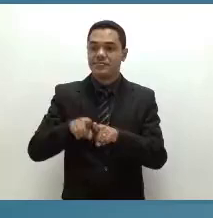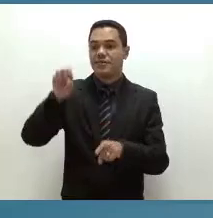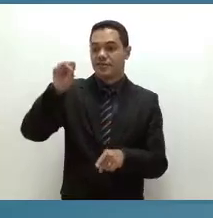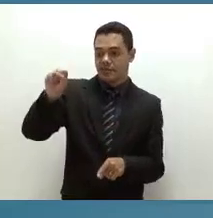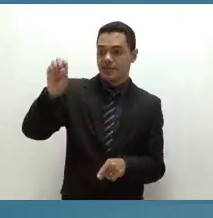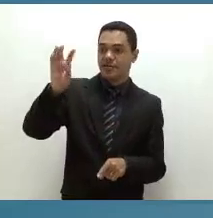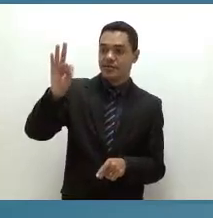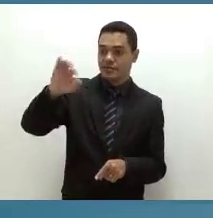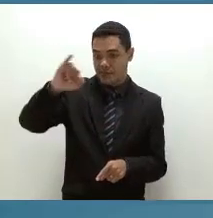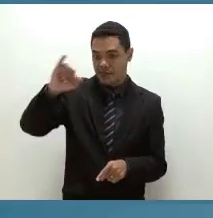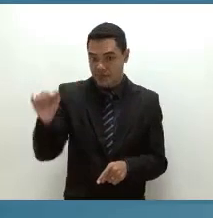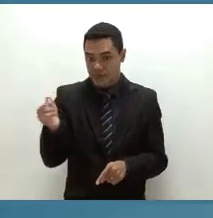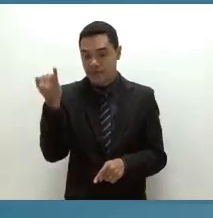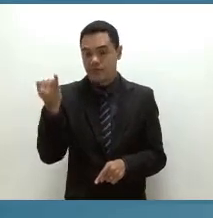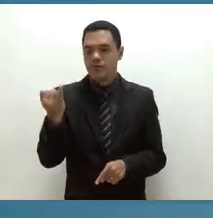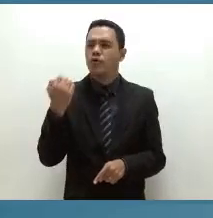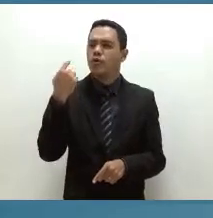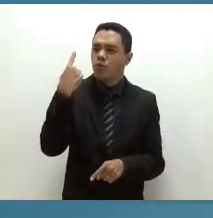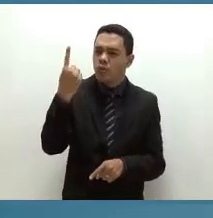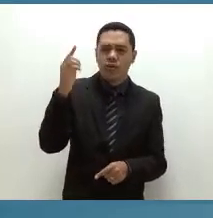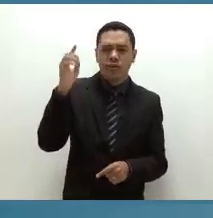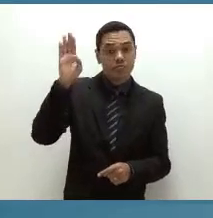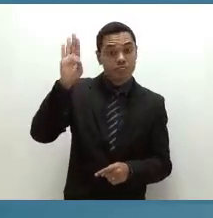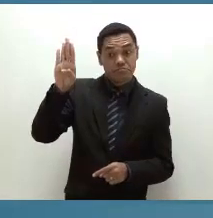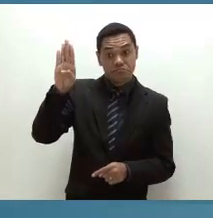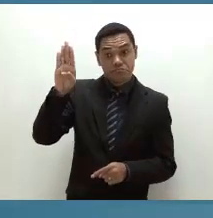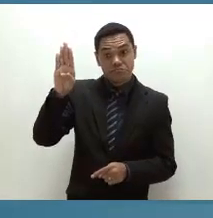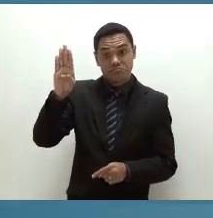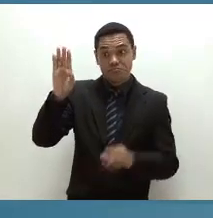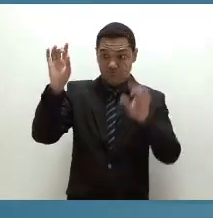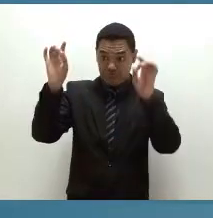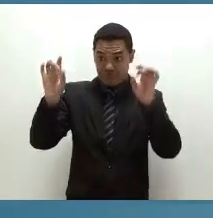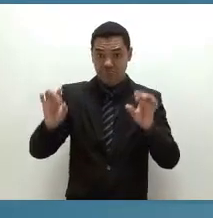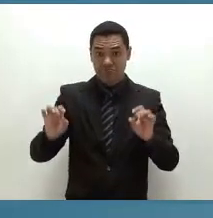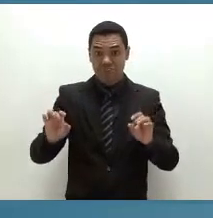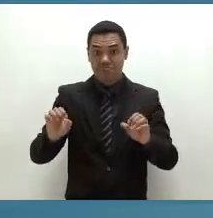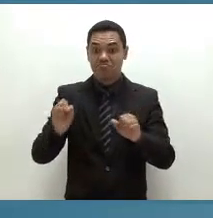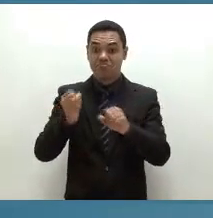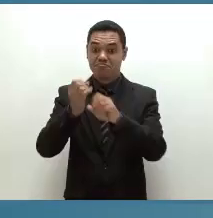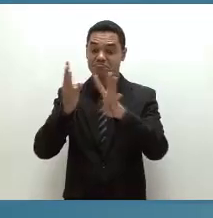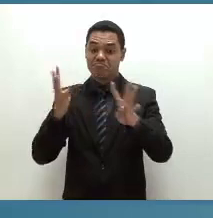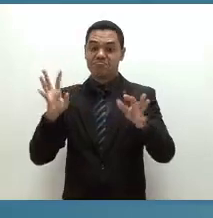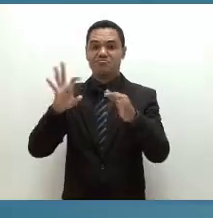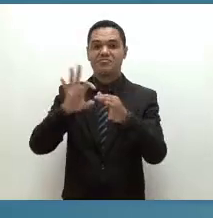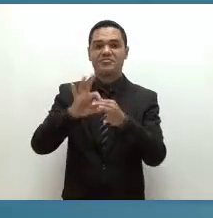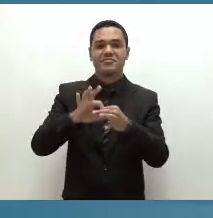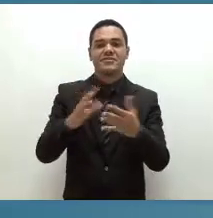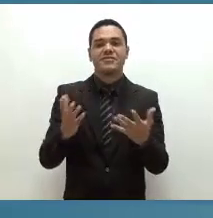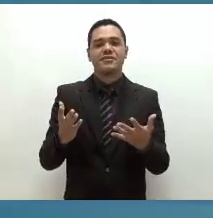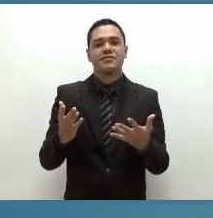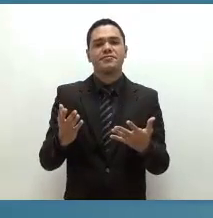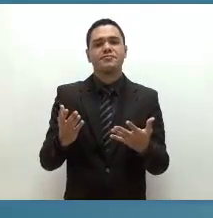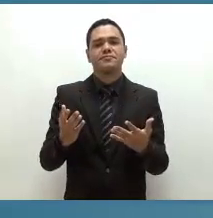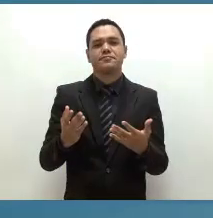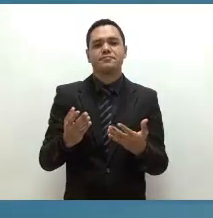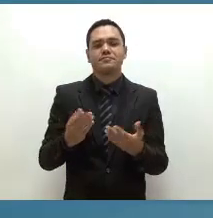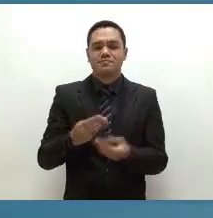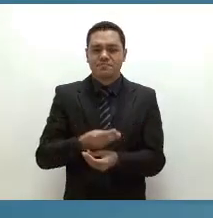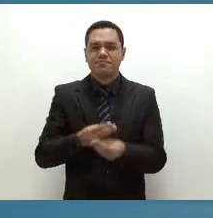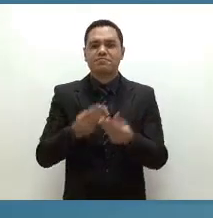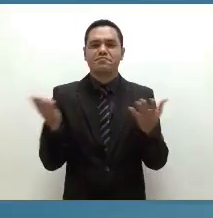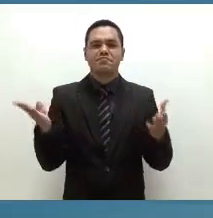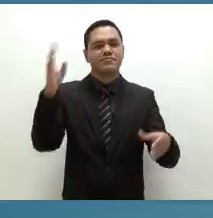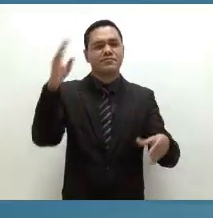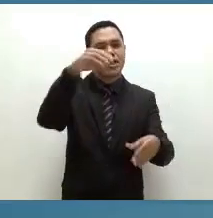de que apenas um candidato se habilitando, eu proponho que a eleição seja